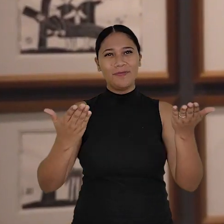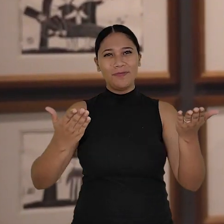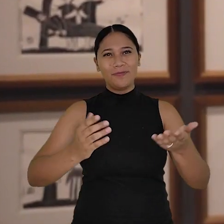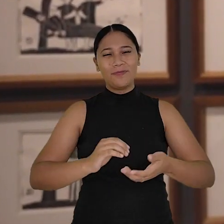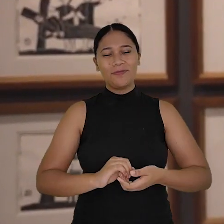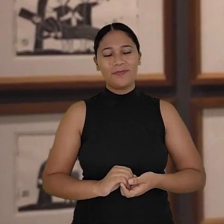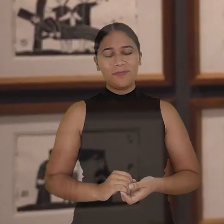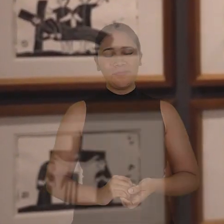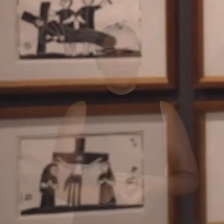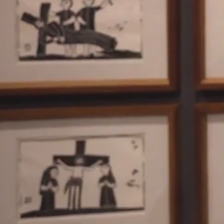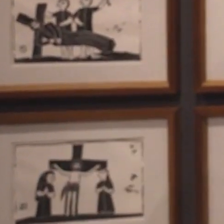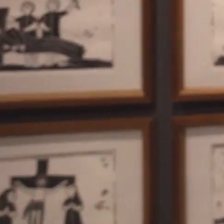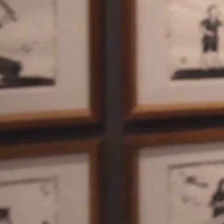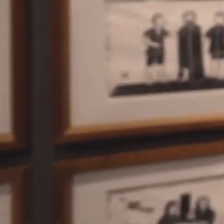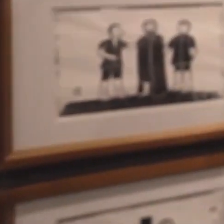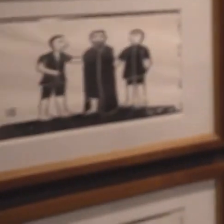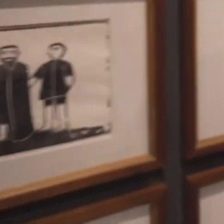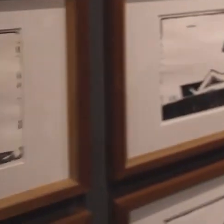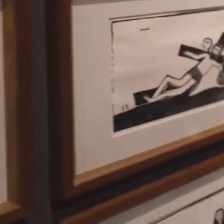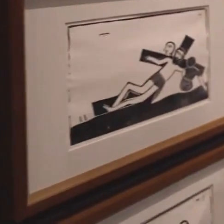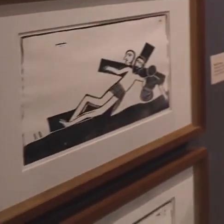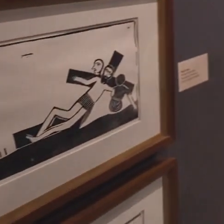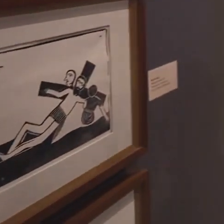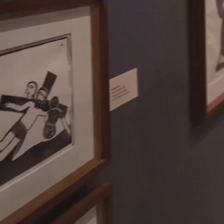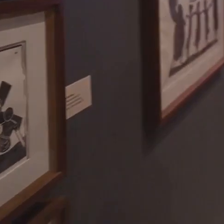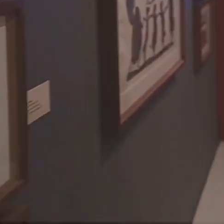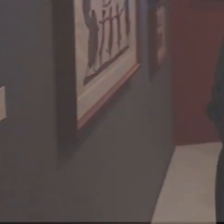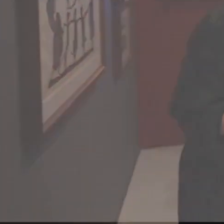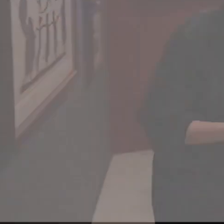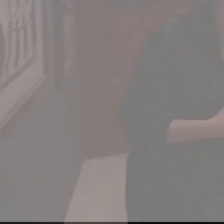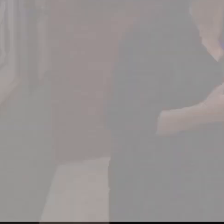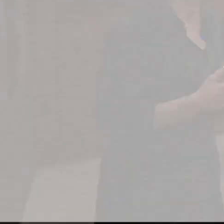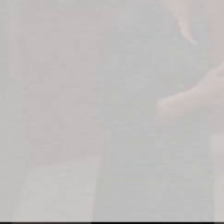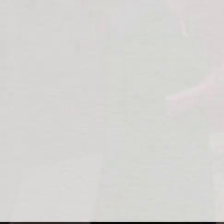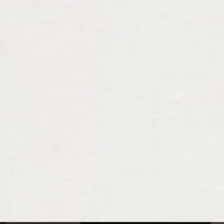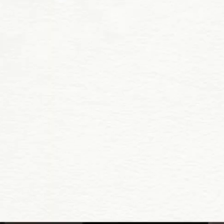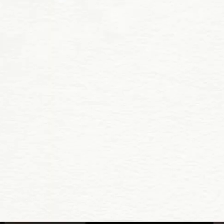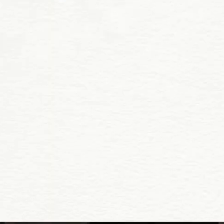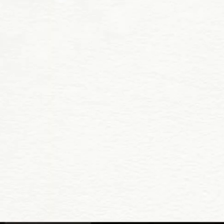presença. Obrigada.